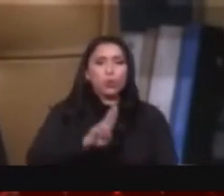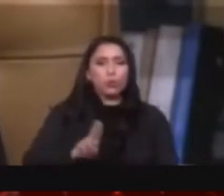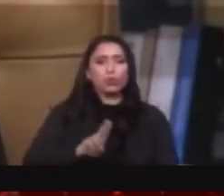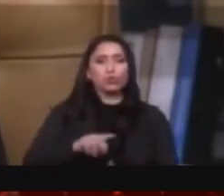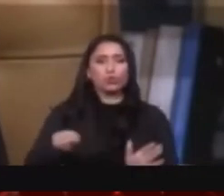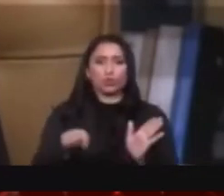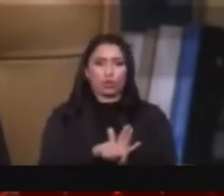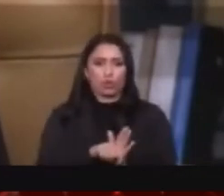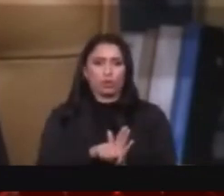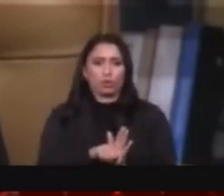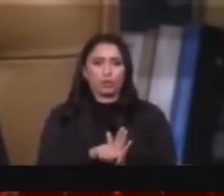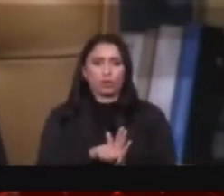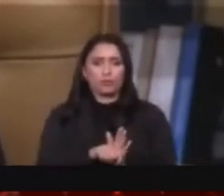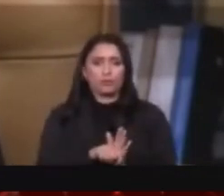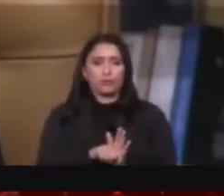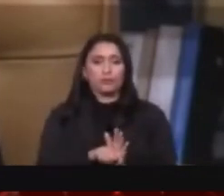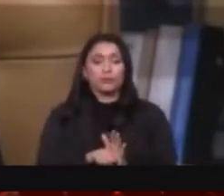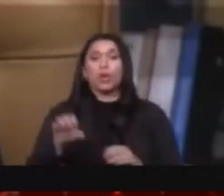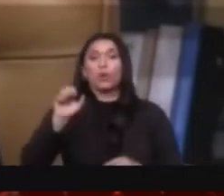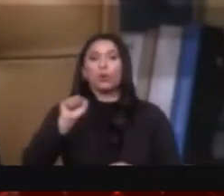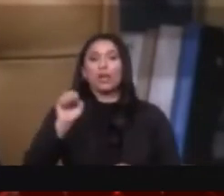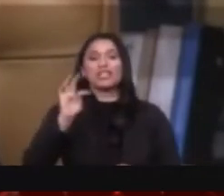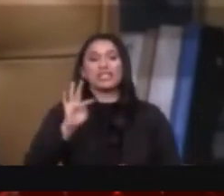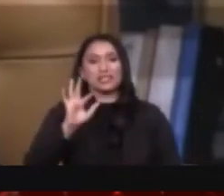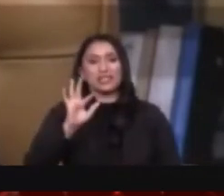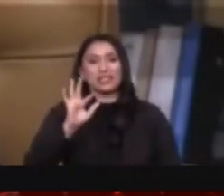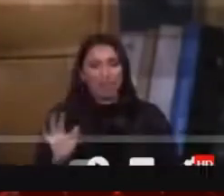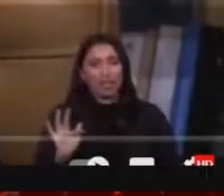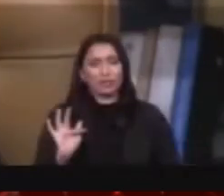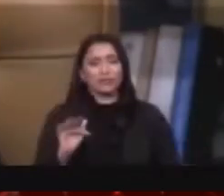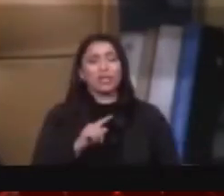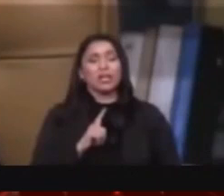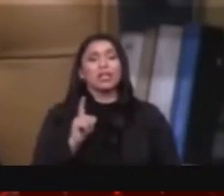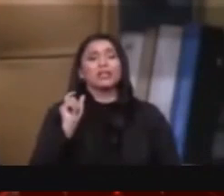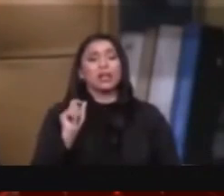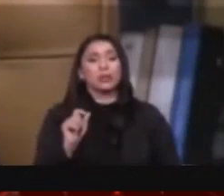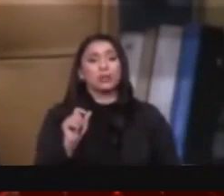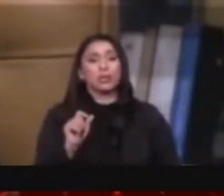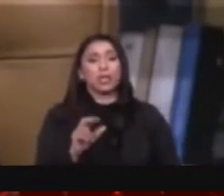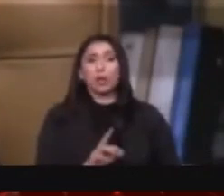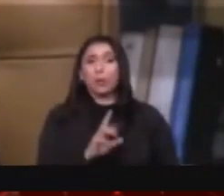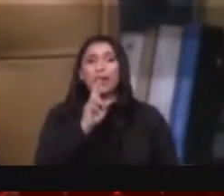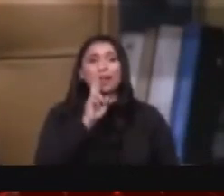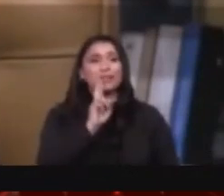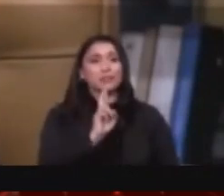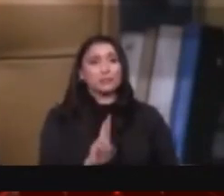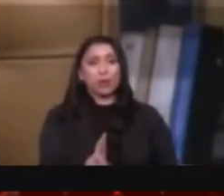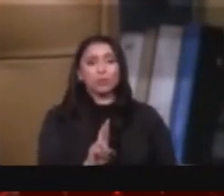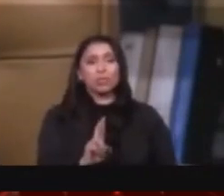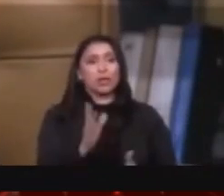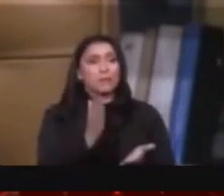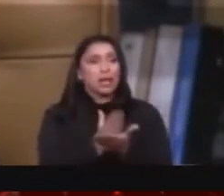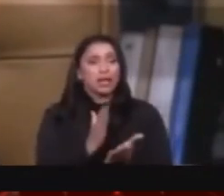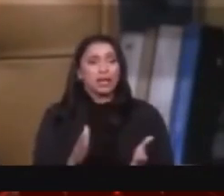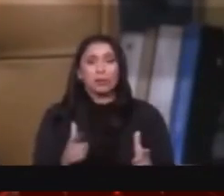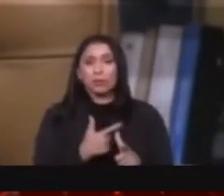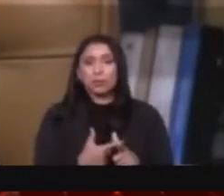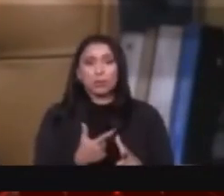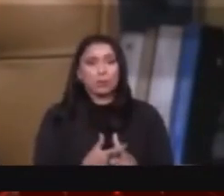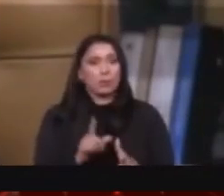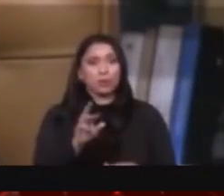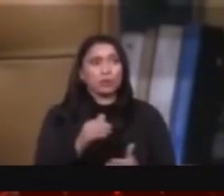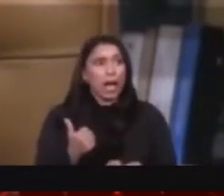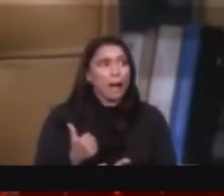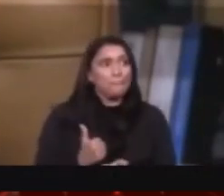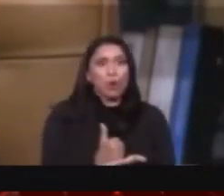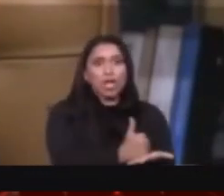Deixar claro que a posição do Supremo ao tentar encontrar um caminho para lidar com esse problema não é de apoio ao consumo de